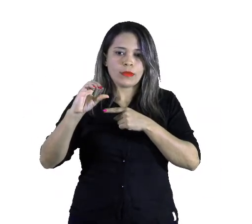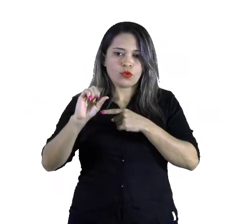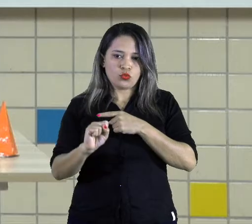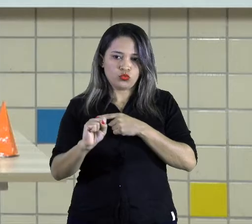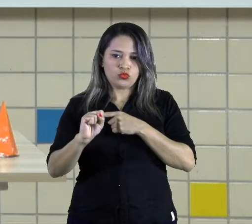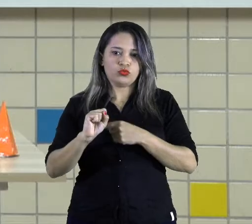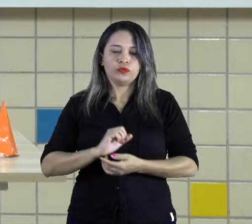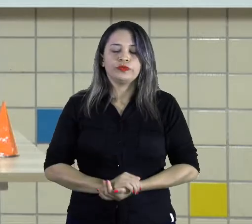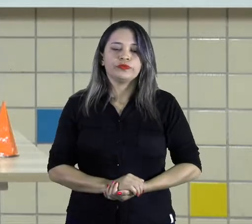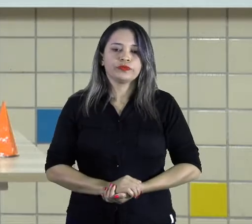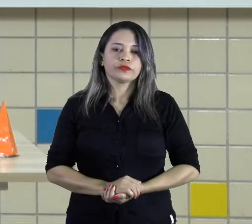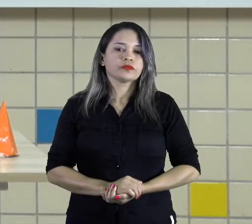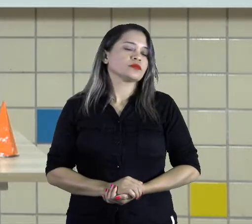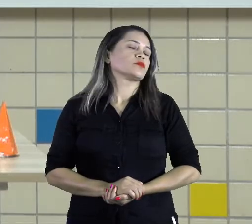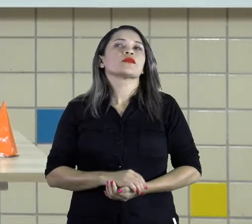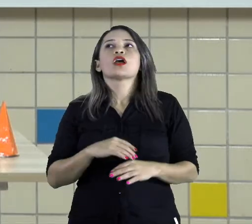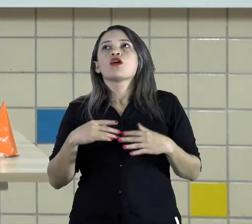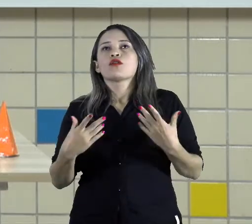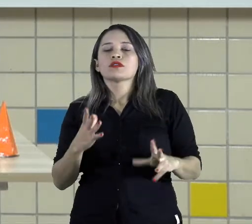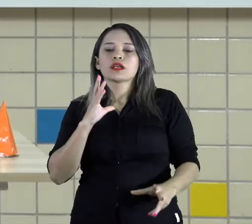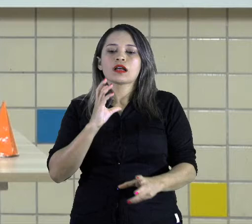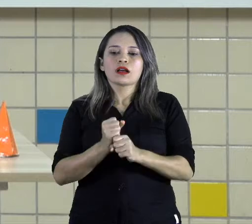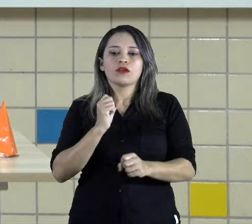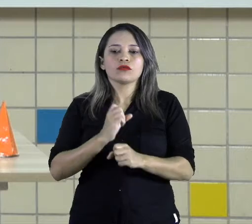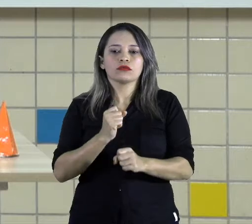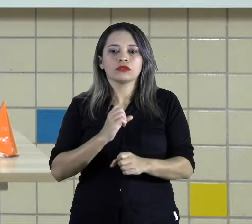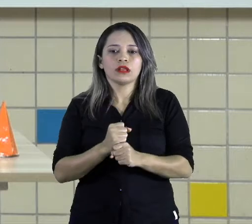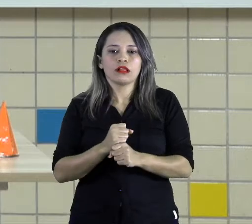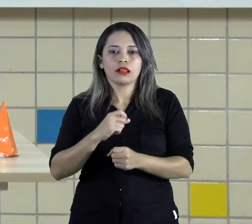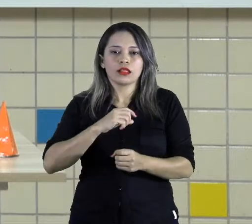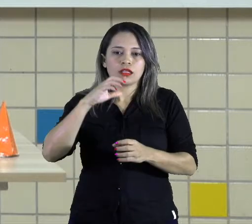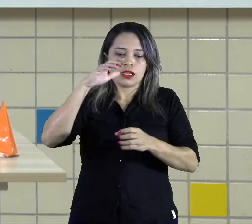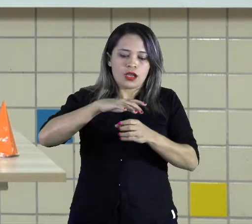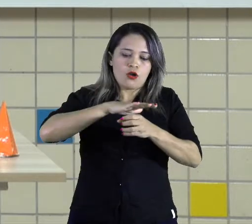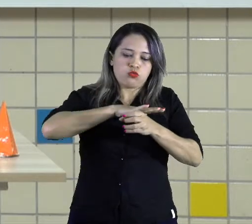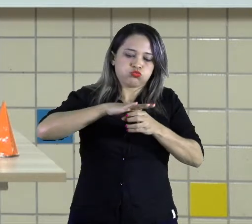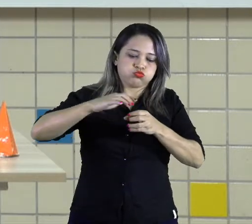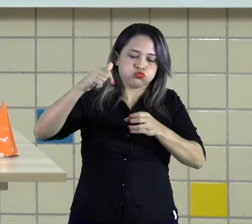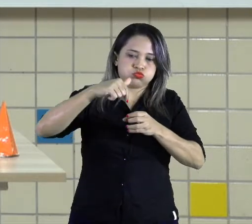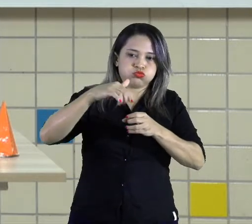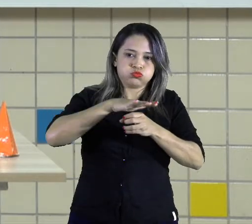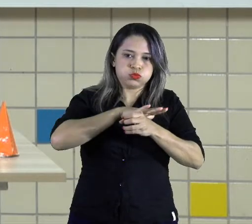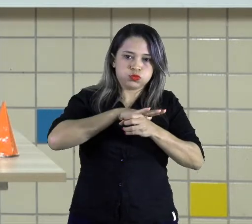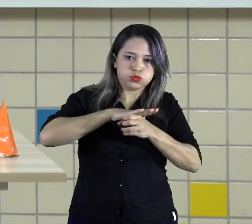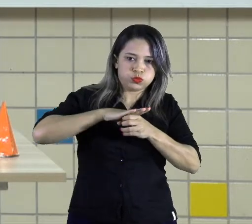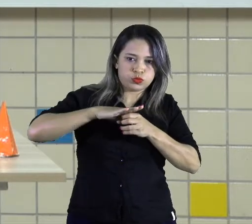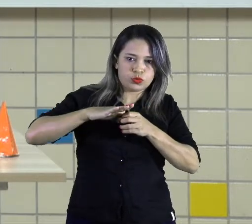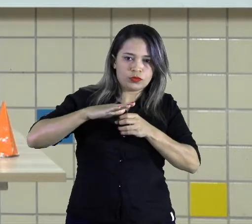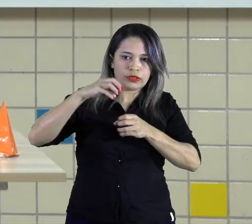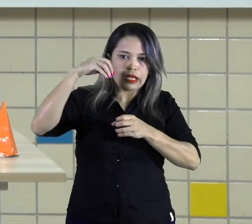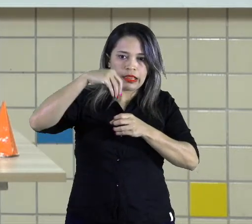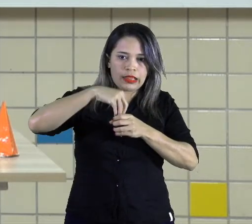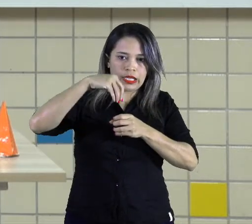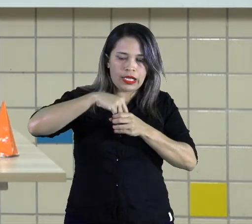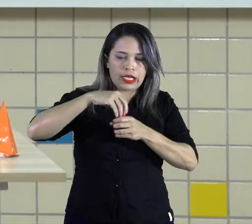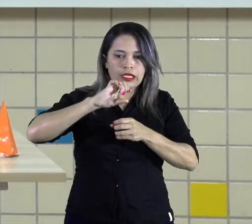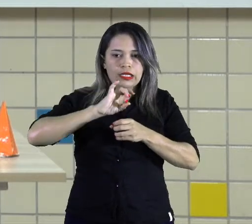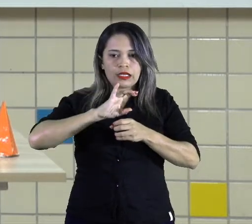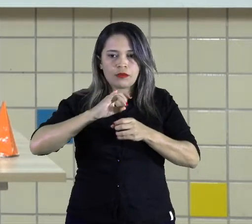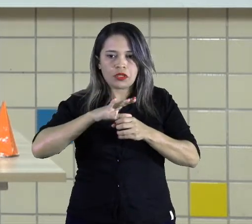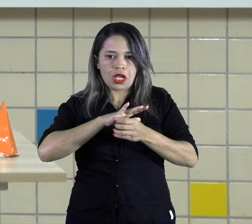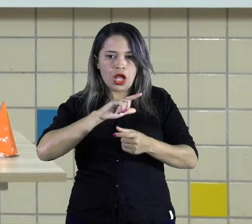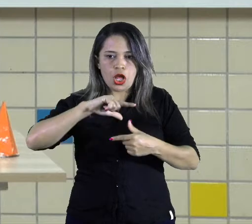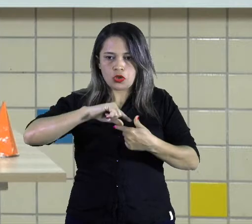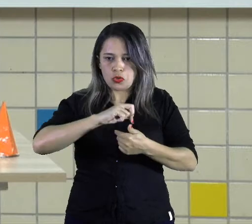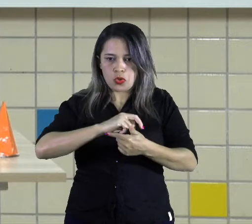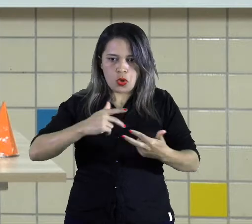só. Então, quando você quer calcular quanto cabe dentro, o volume que cabe dentro de determinado sólido, eu